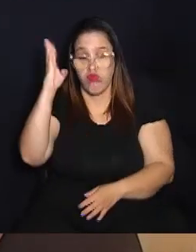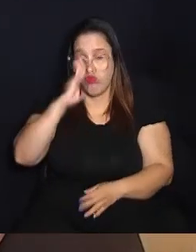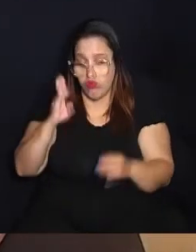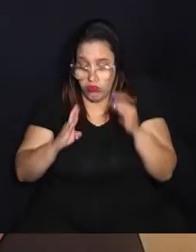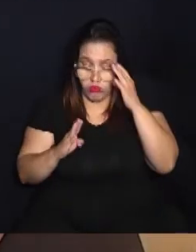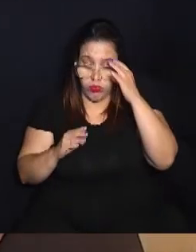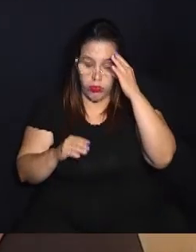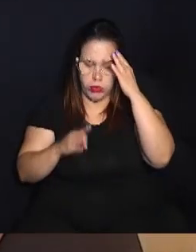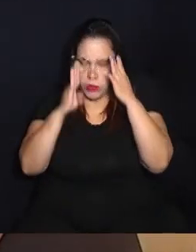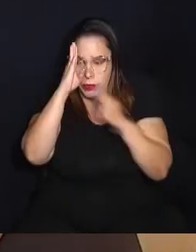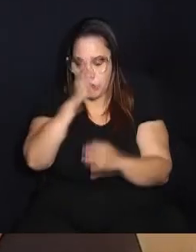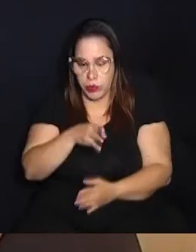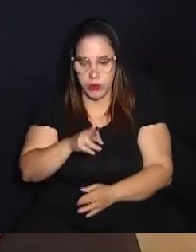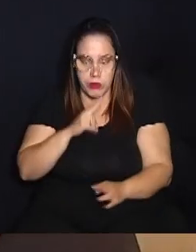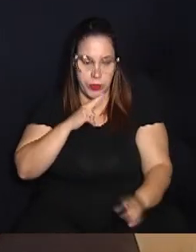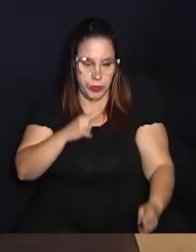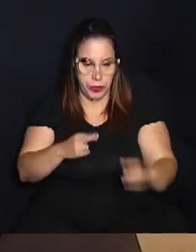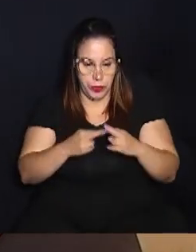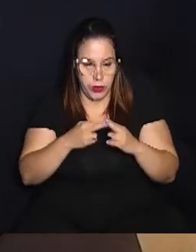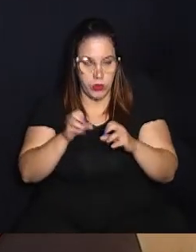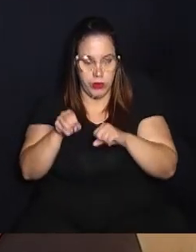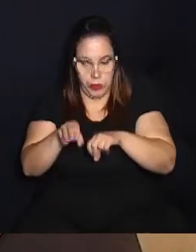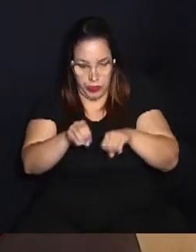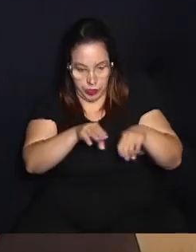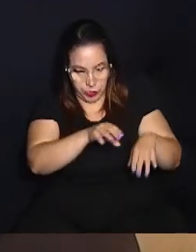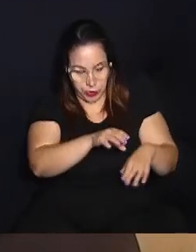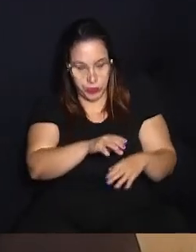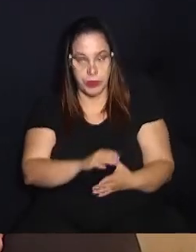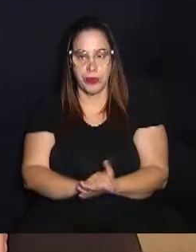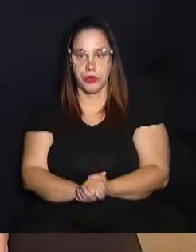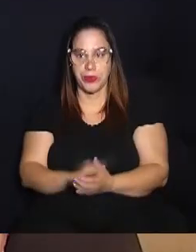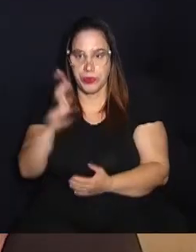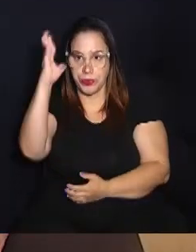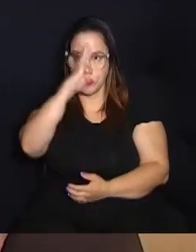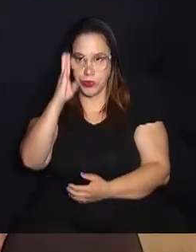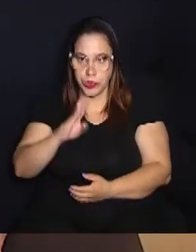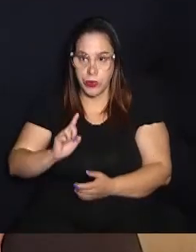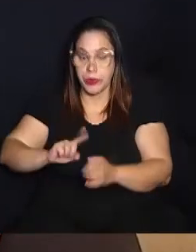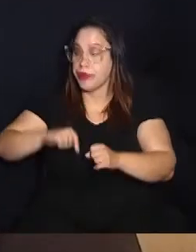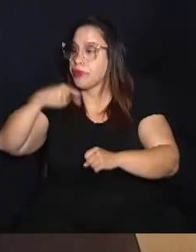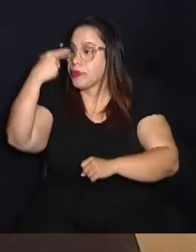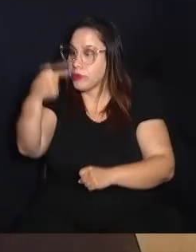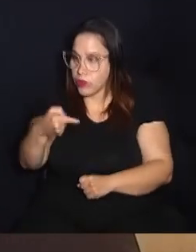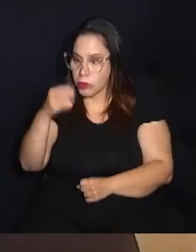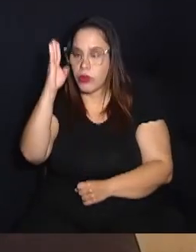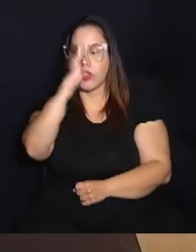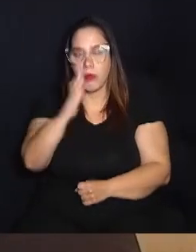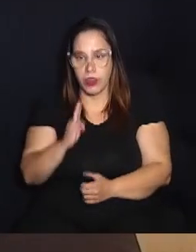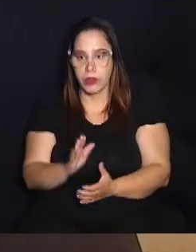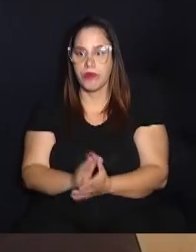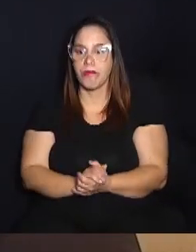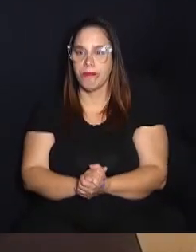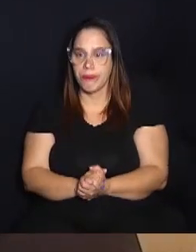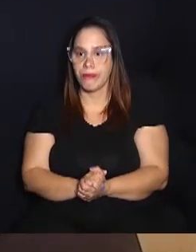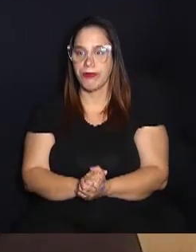brasileira, é uma das principais referências no campo da educação, tanto no Brasil como fora do